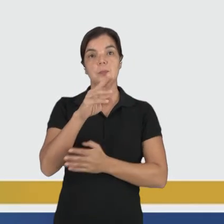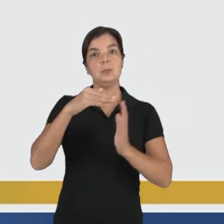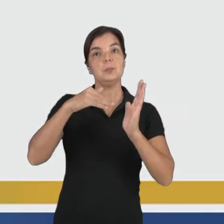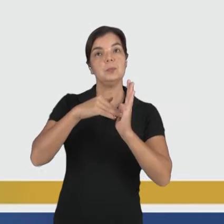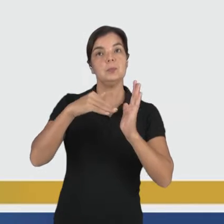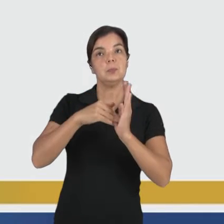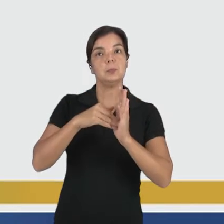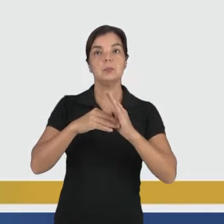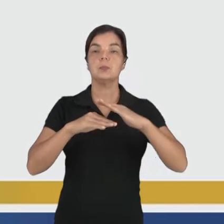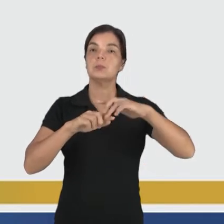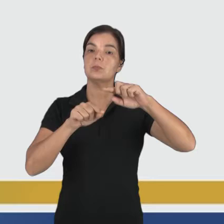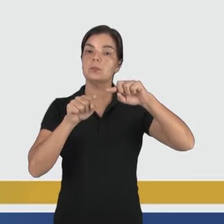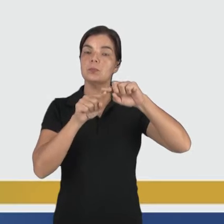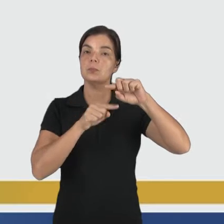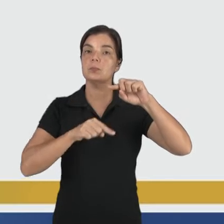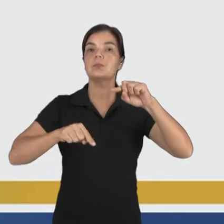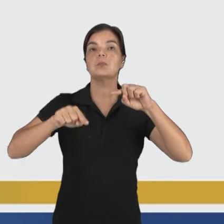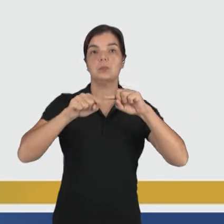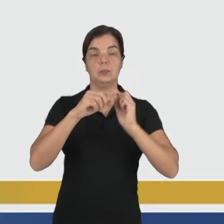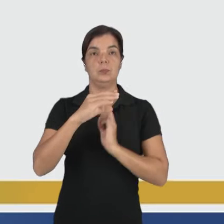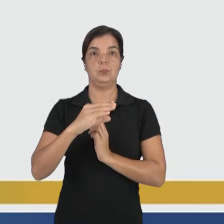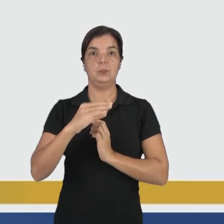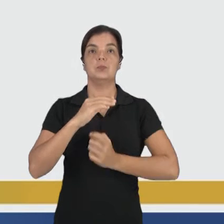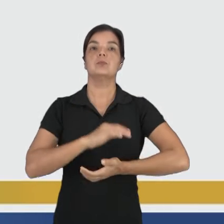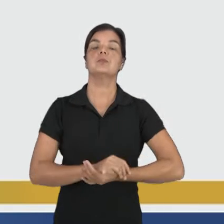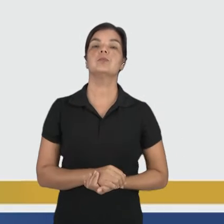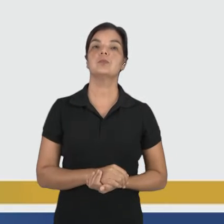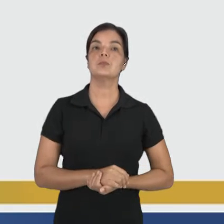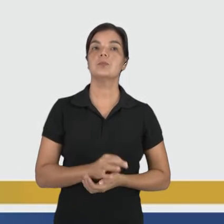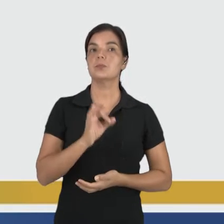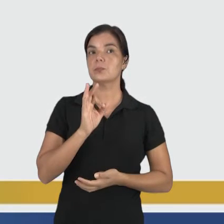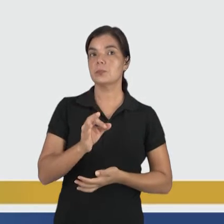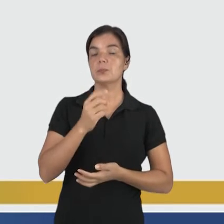a borda da circunferência, certo?